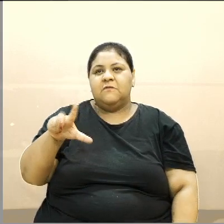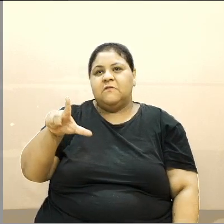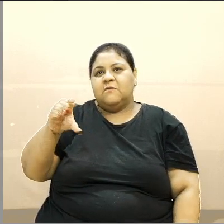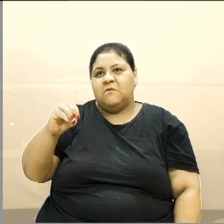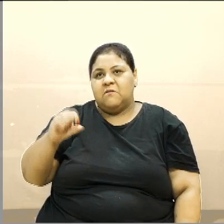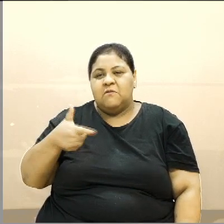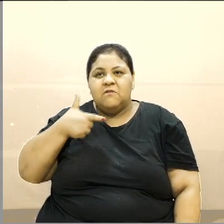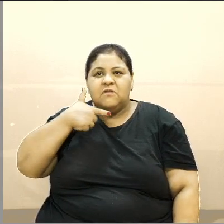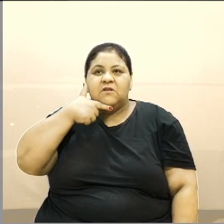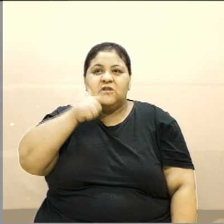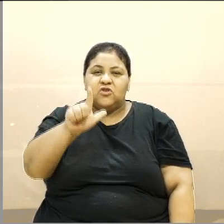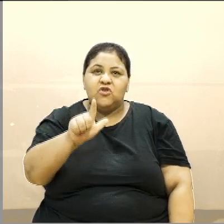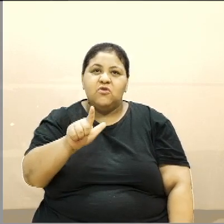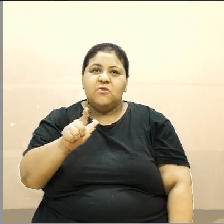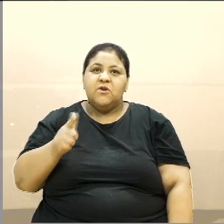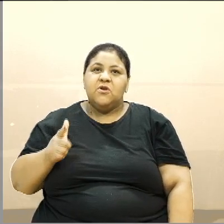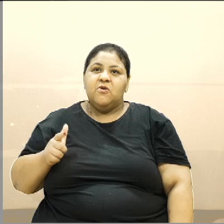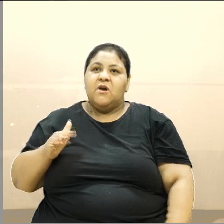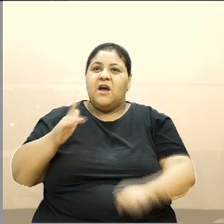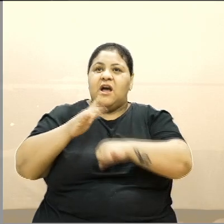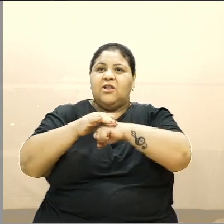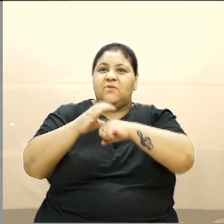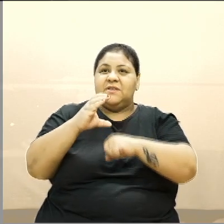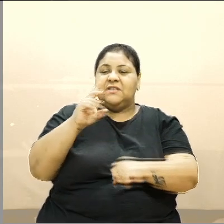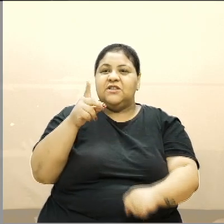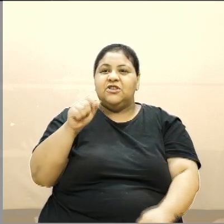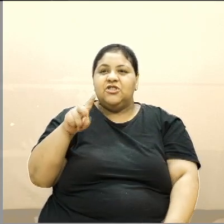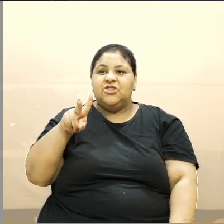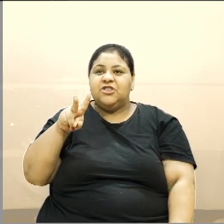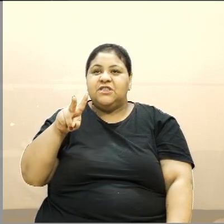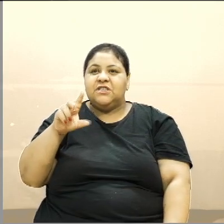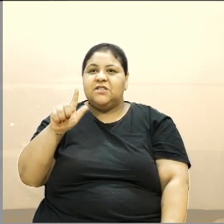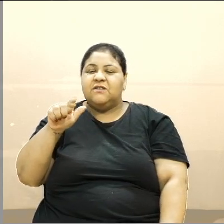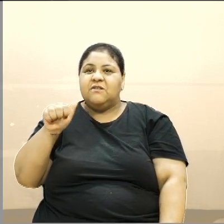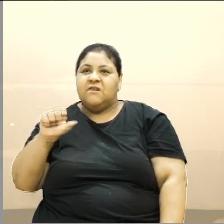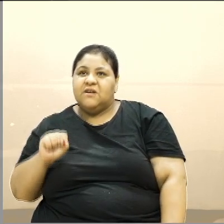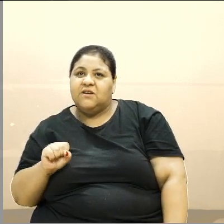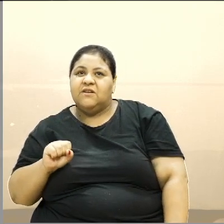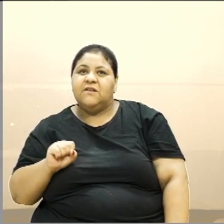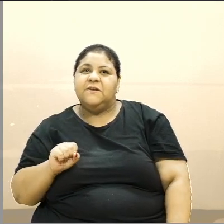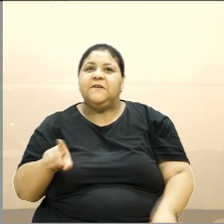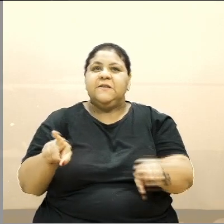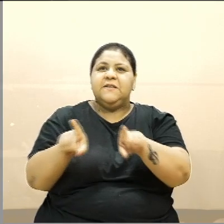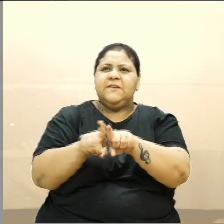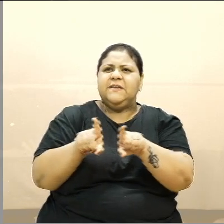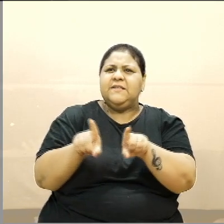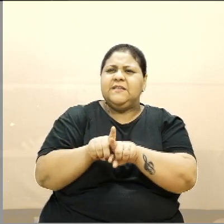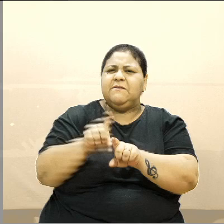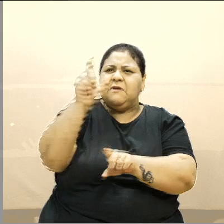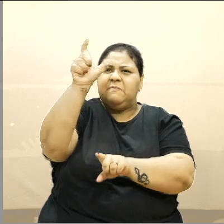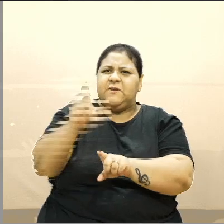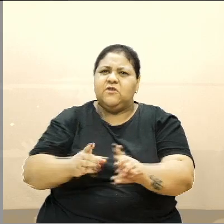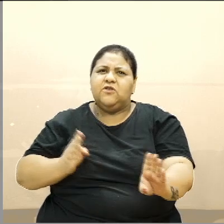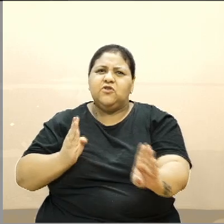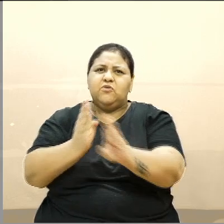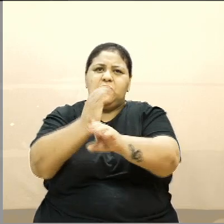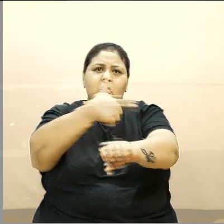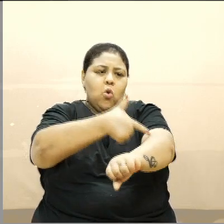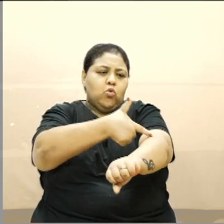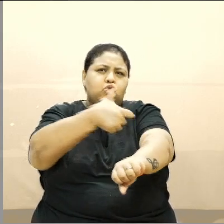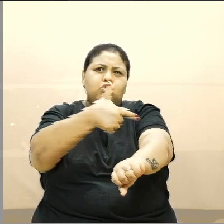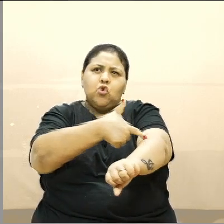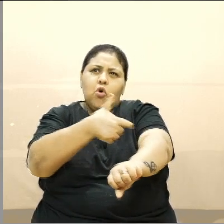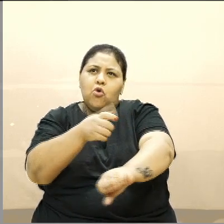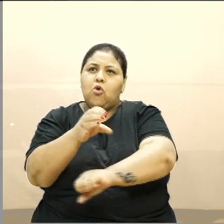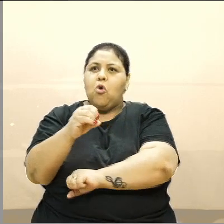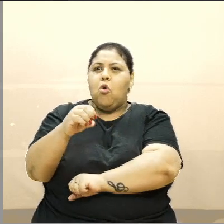descobriu a doença de Chagas. A gente tem o Vital Brasil, que foi ele que descobriu o soro antiofídico, né, da picada de cobra. A gente tem o Oswaldo Cruz,